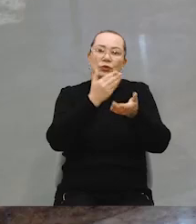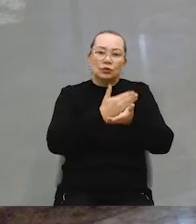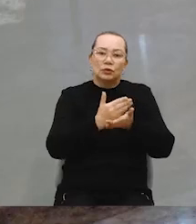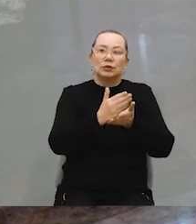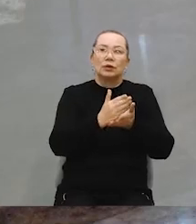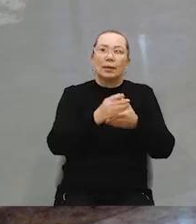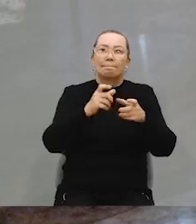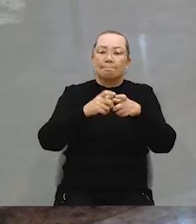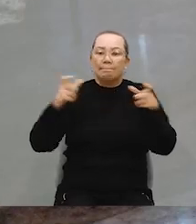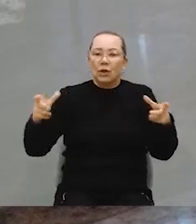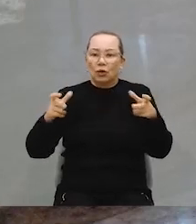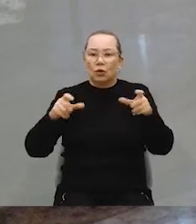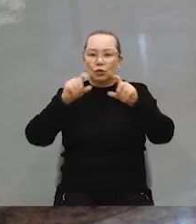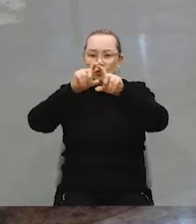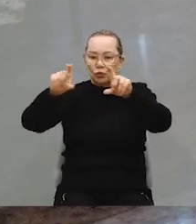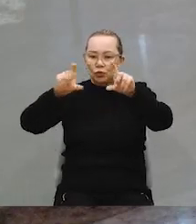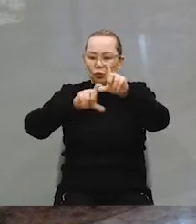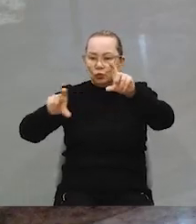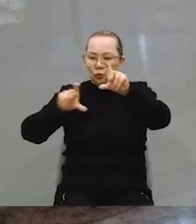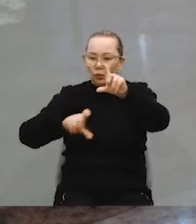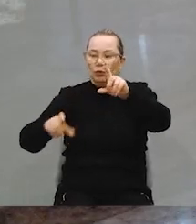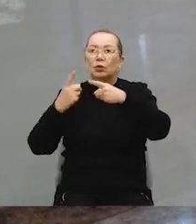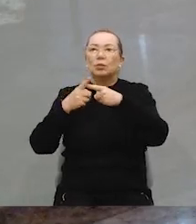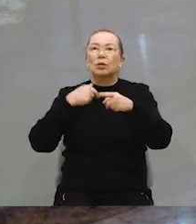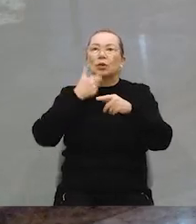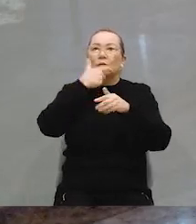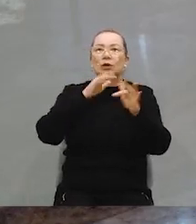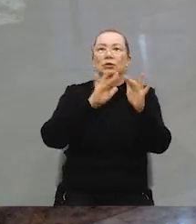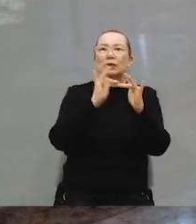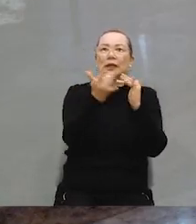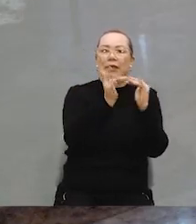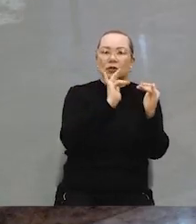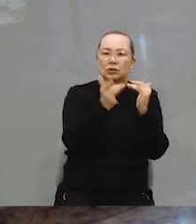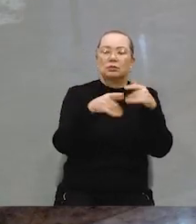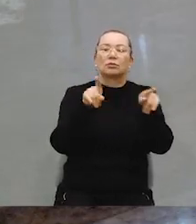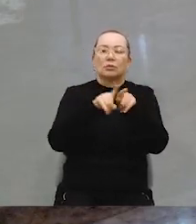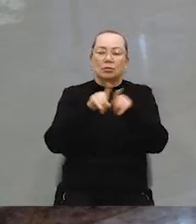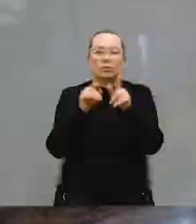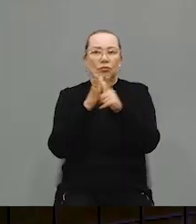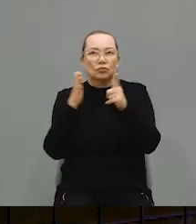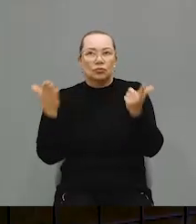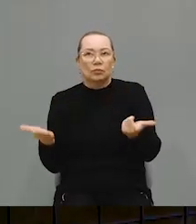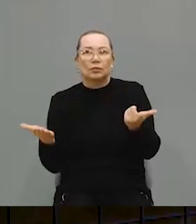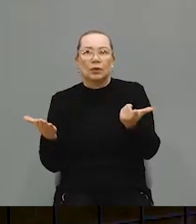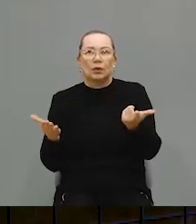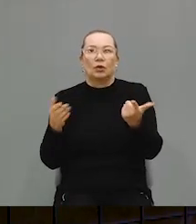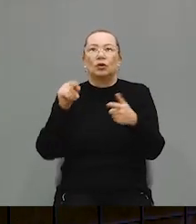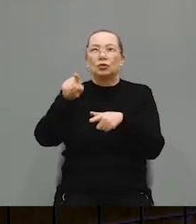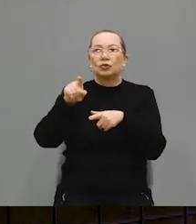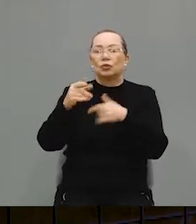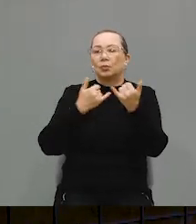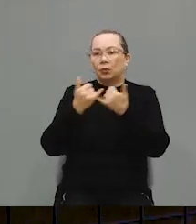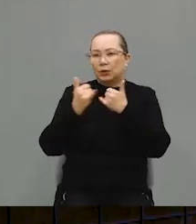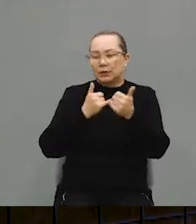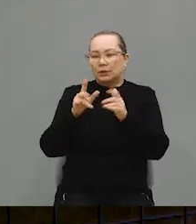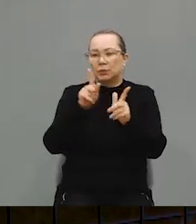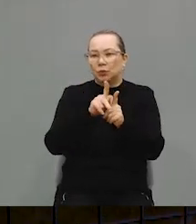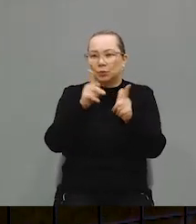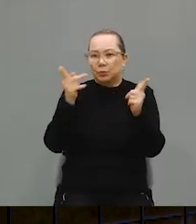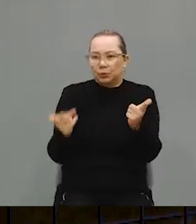ampliação dos quadrinhos, porque se eu não estou enganado, nas redes sociais e também nos jornais, tu citaste aqui o exemplo do